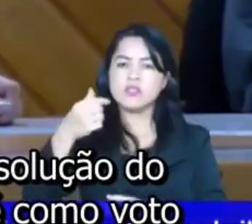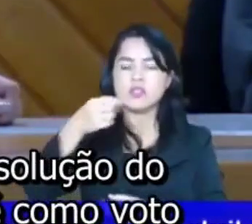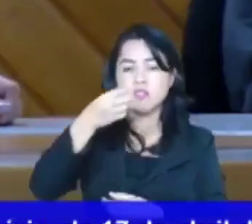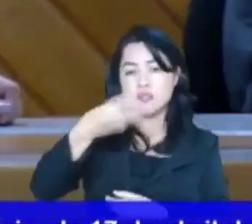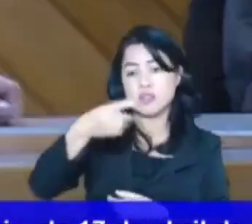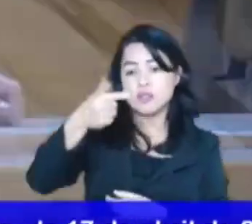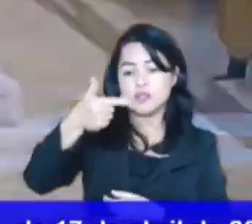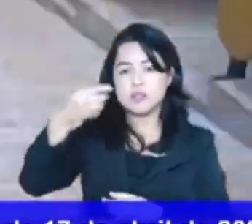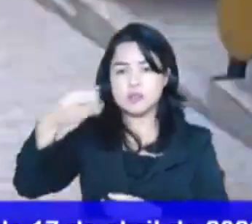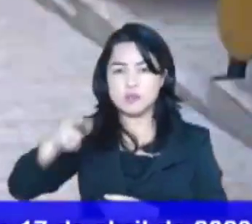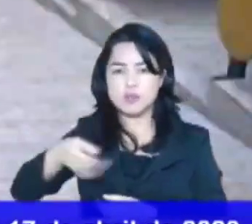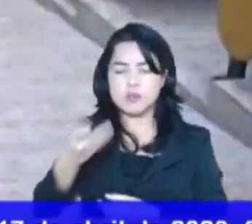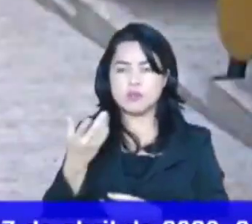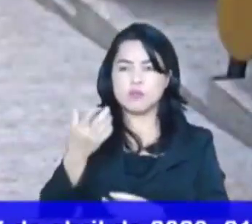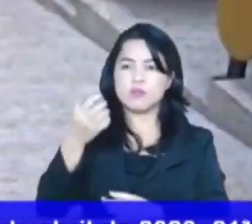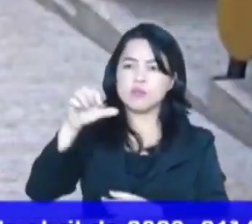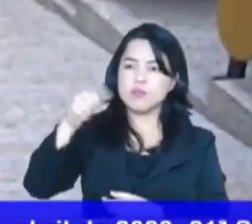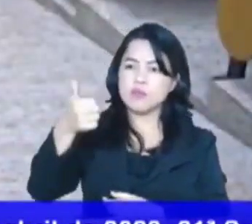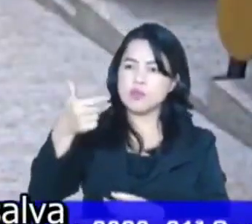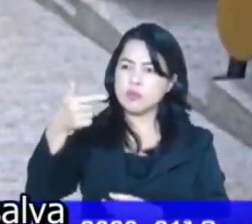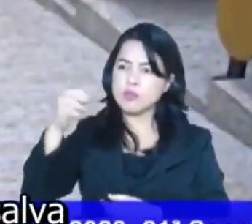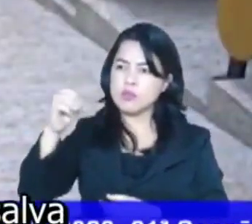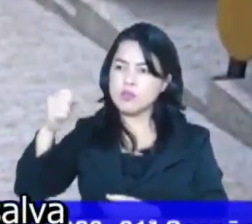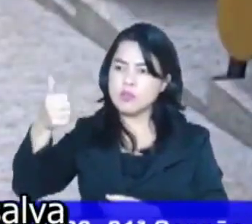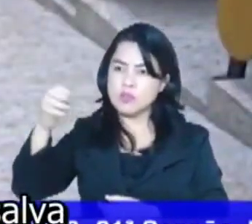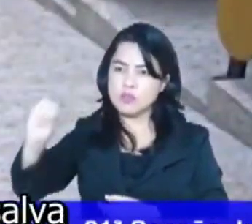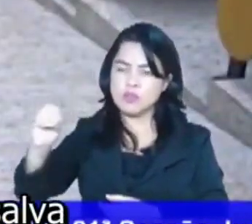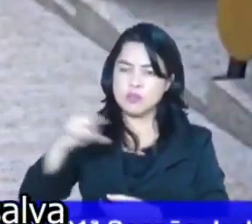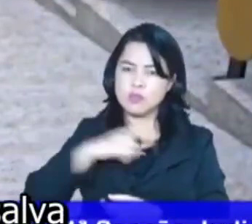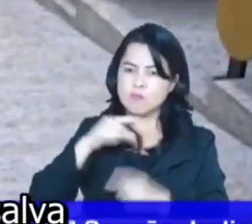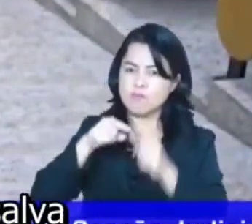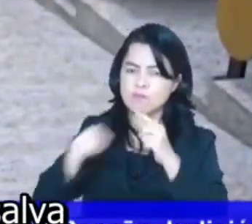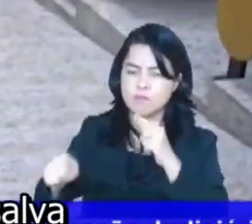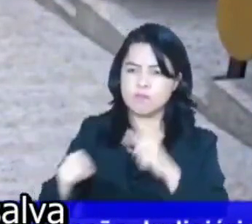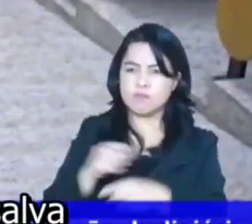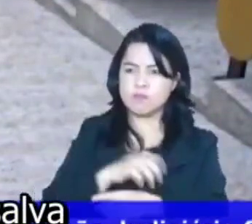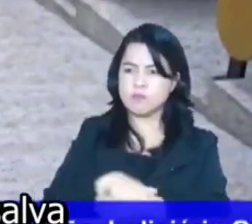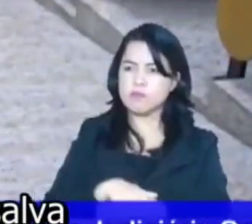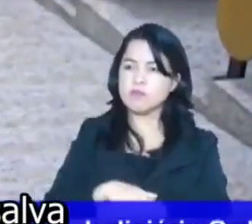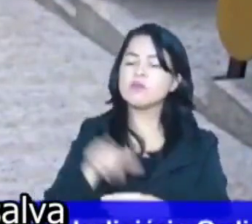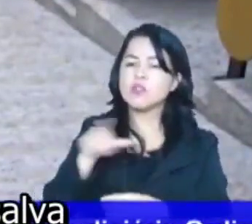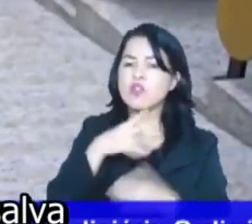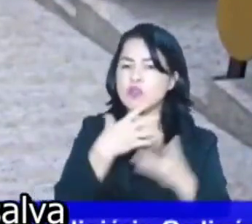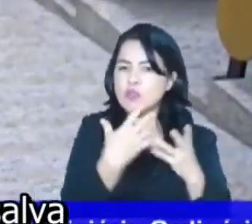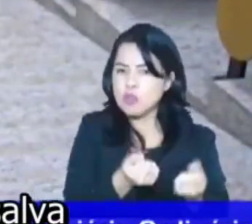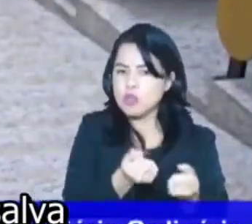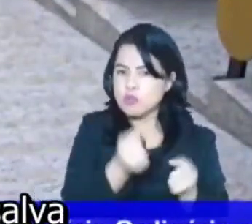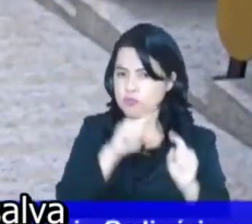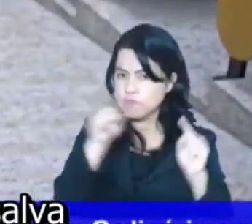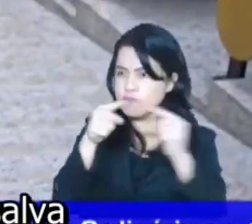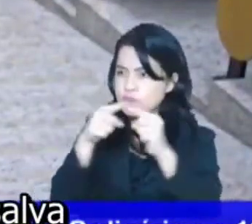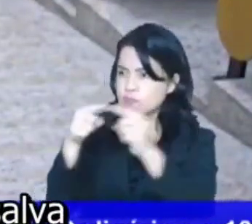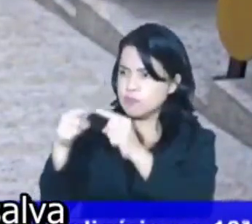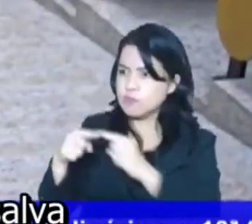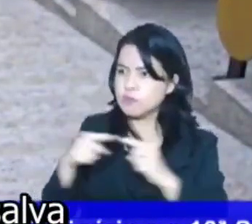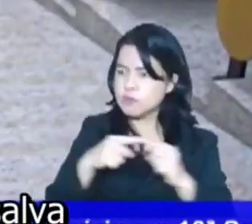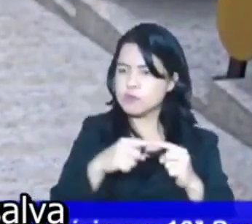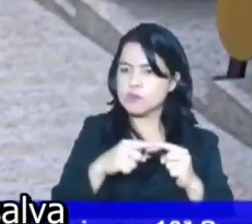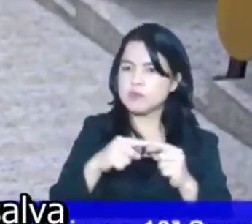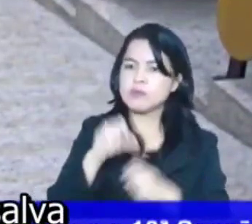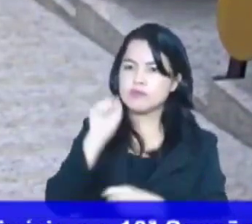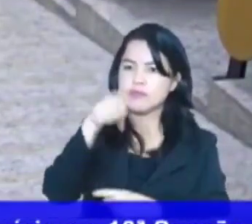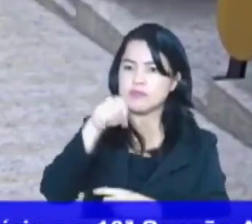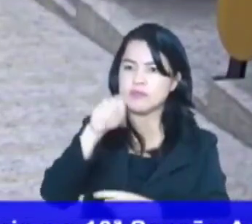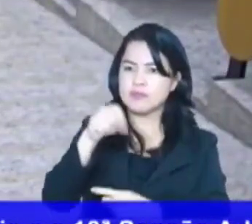23.607/2019. É como voto, presidente. Imagem Alguma ampla do divergência? plenário. Então, foi aprovada, né, doutora Paula?